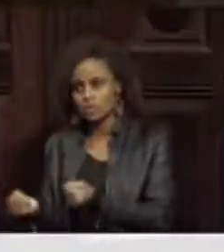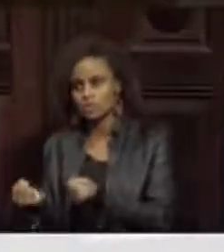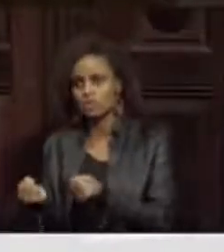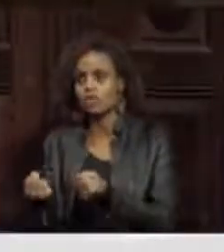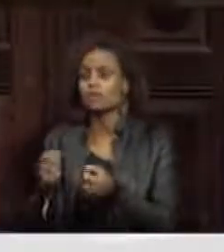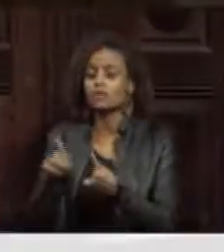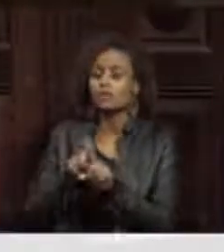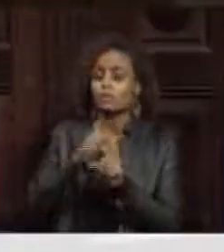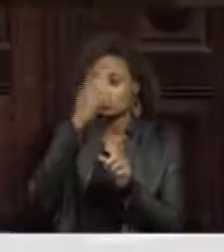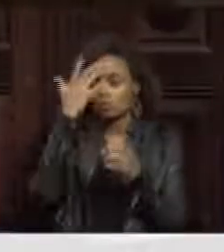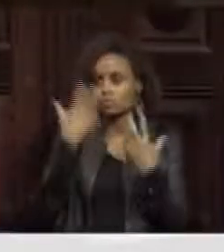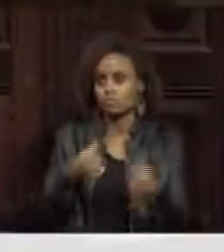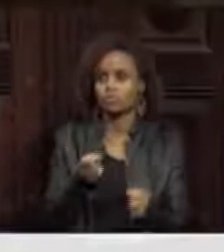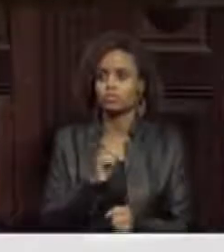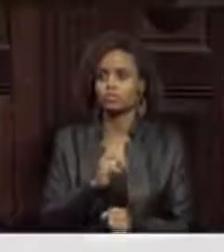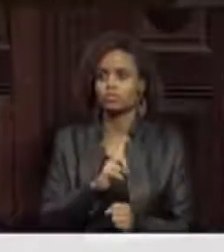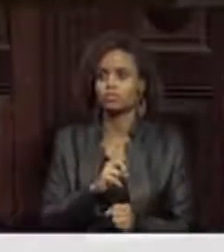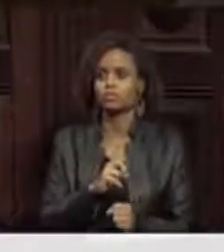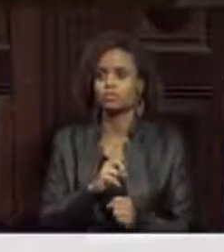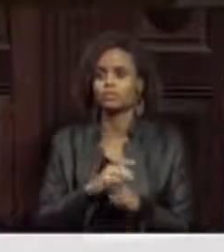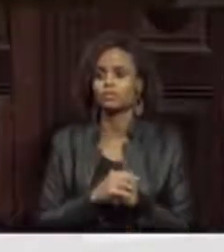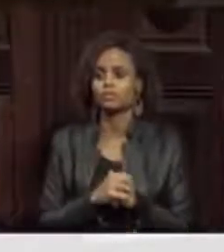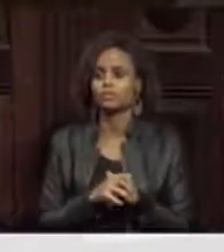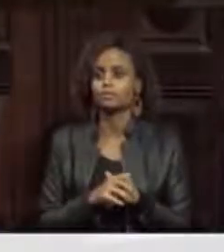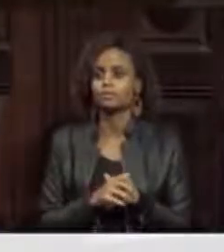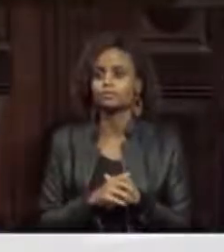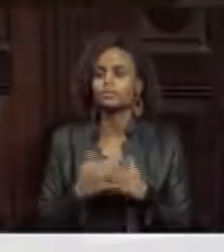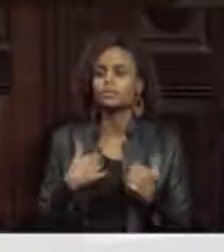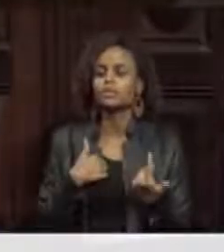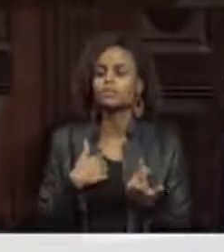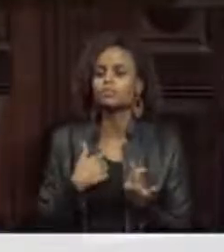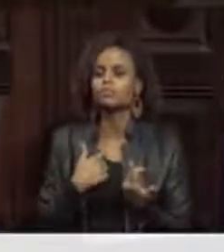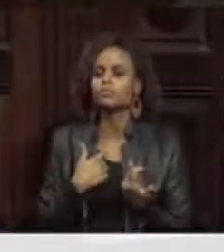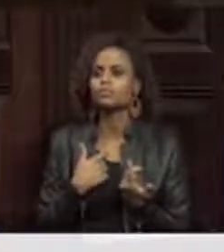pareceres contrários, e fiquei